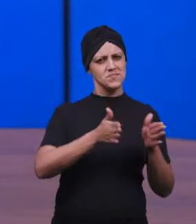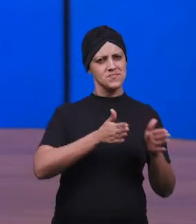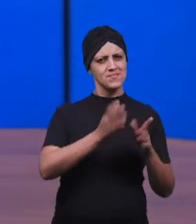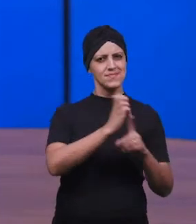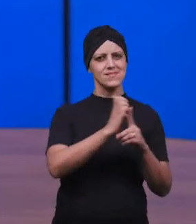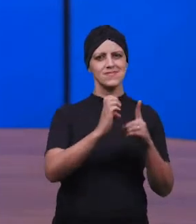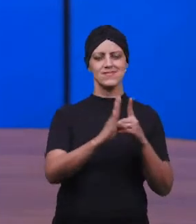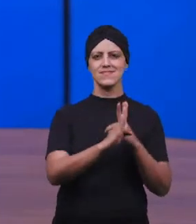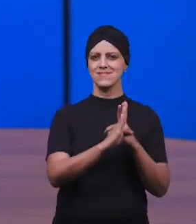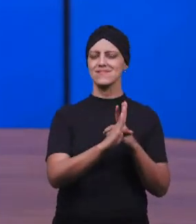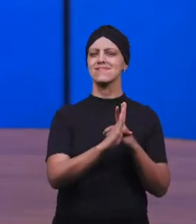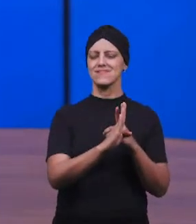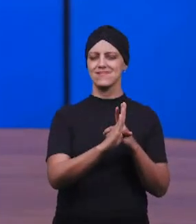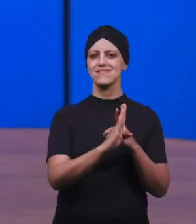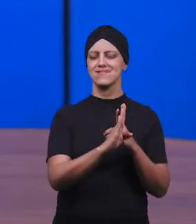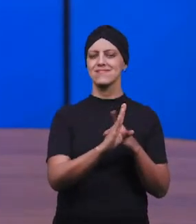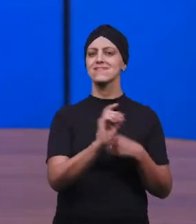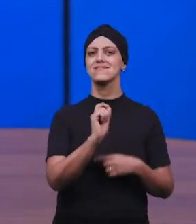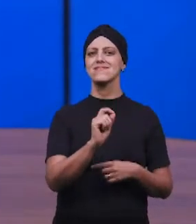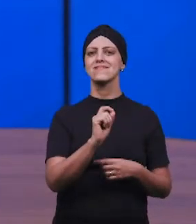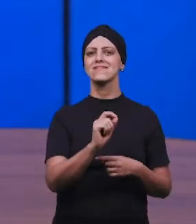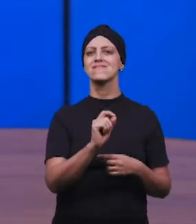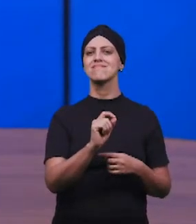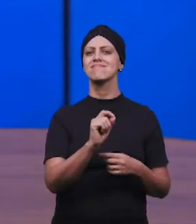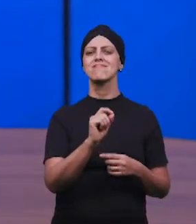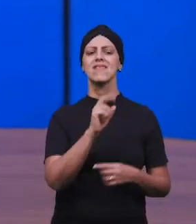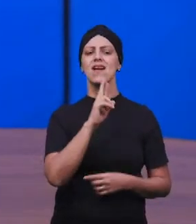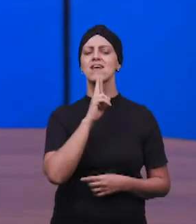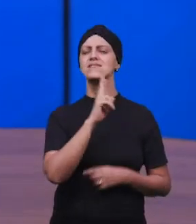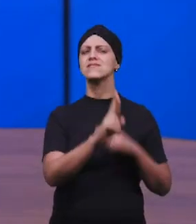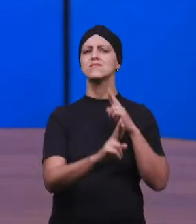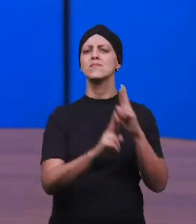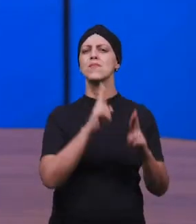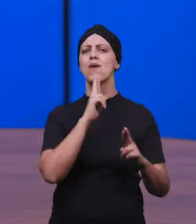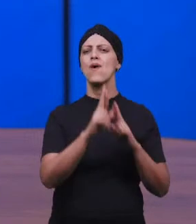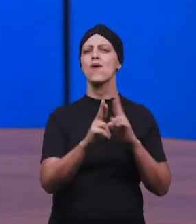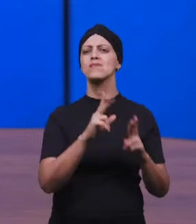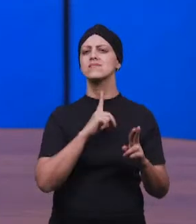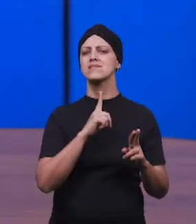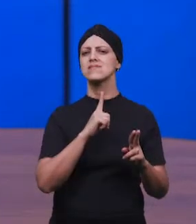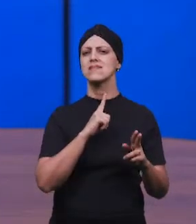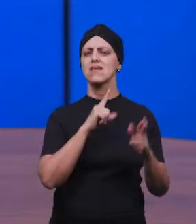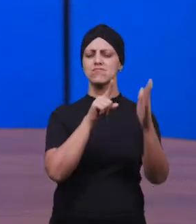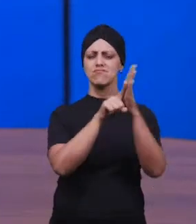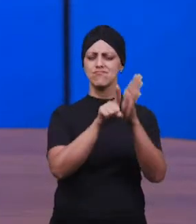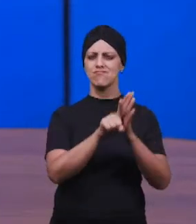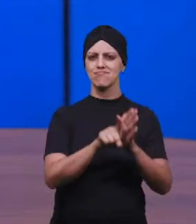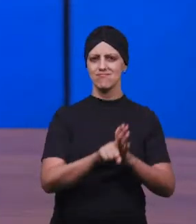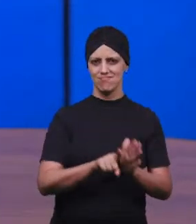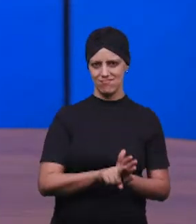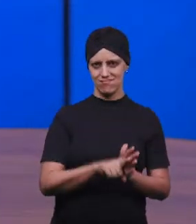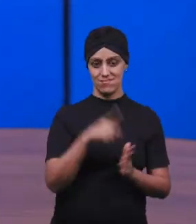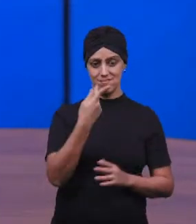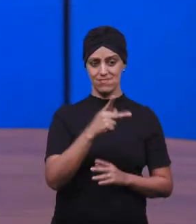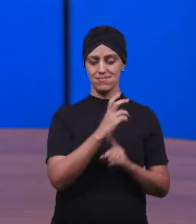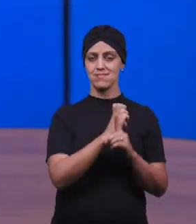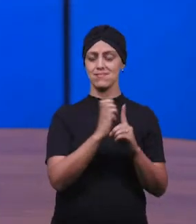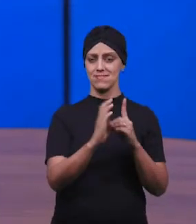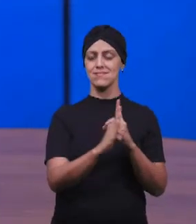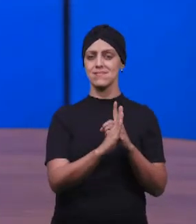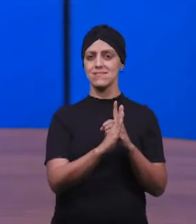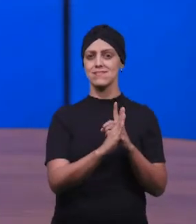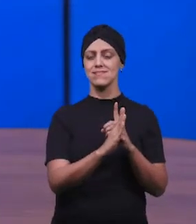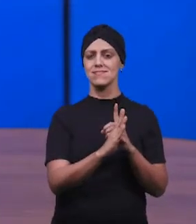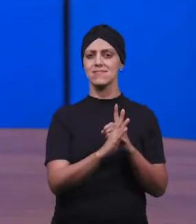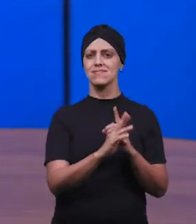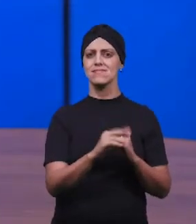Escola Bíblica Dominical, que é relacionada à resposta às perguntas que foram formuladas para esta Escola